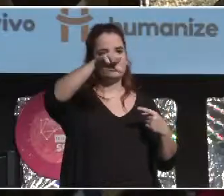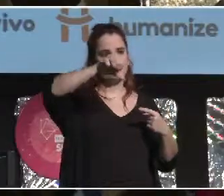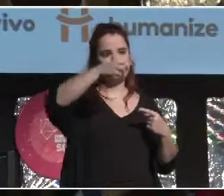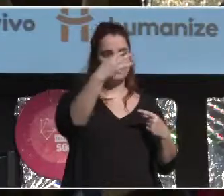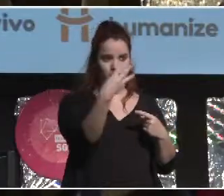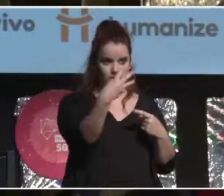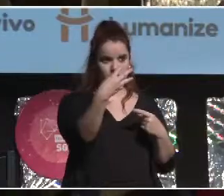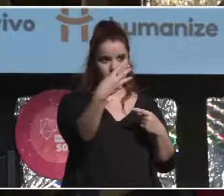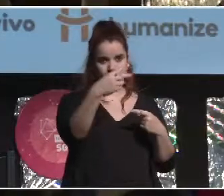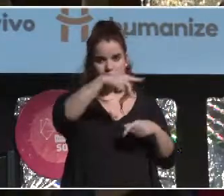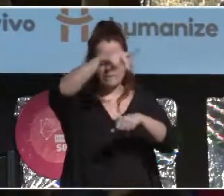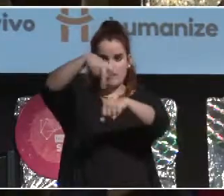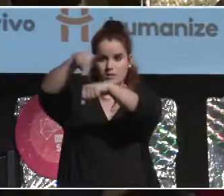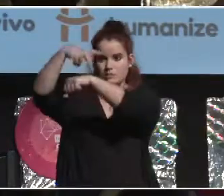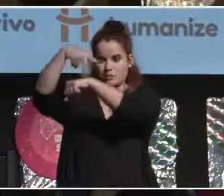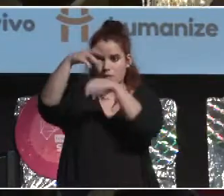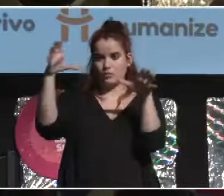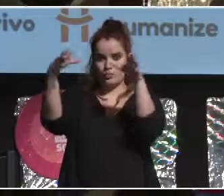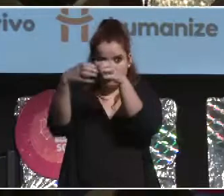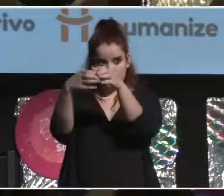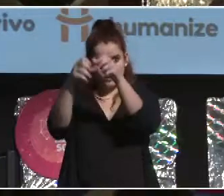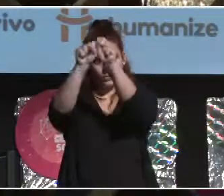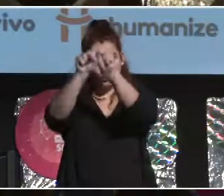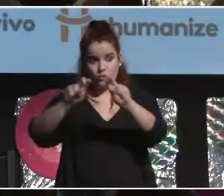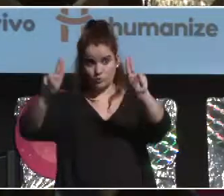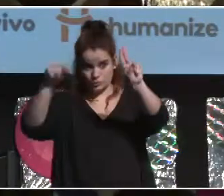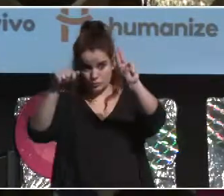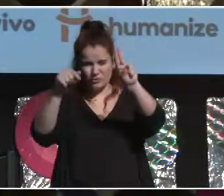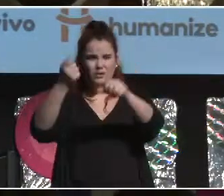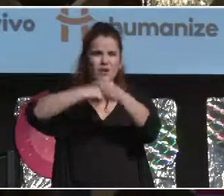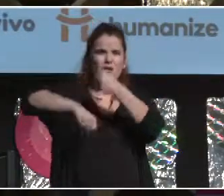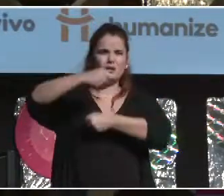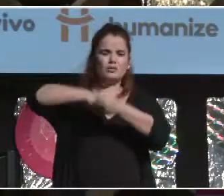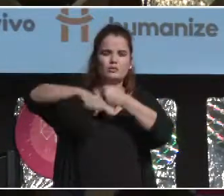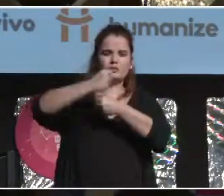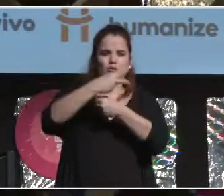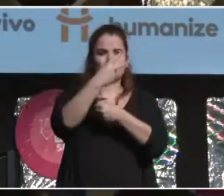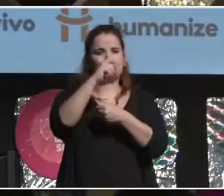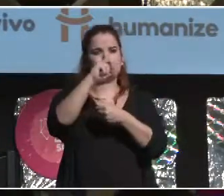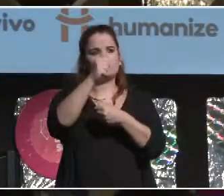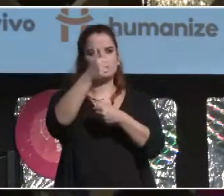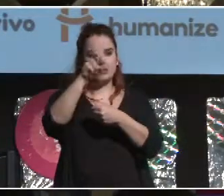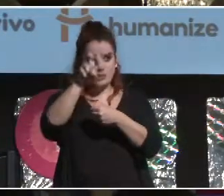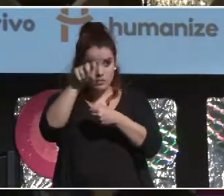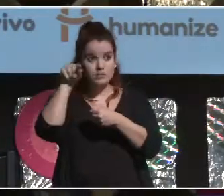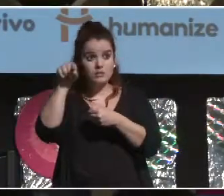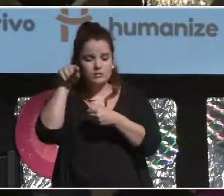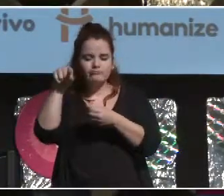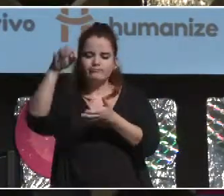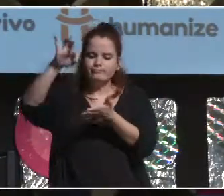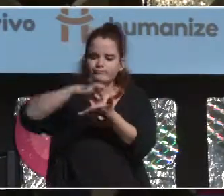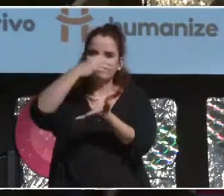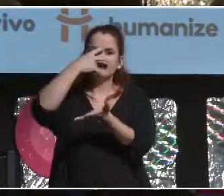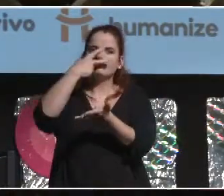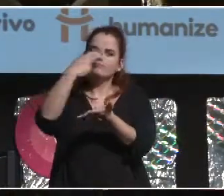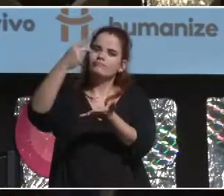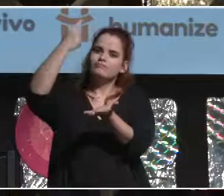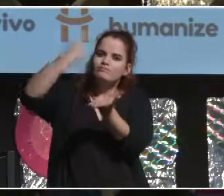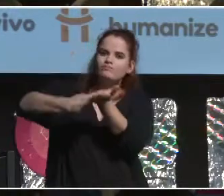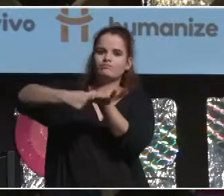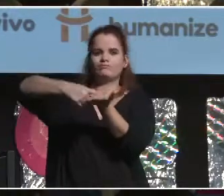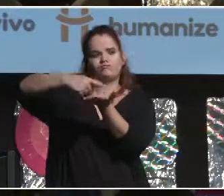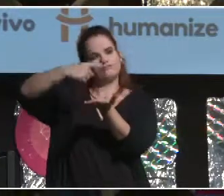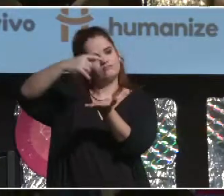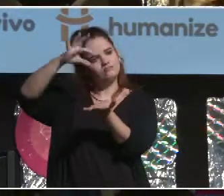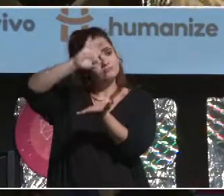membros da ONU em 2015. E ela foi uma agenda que foi construída muito